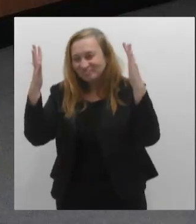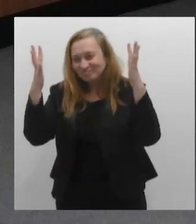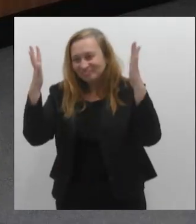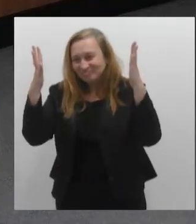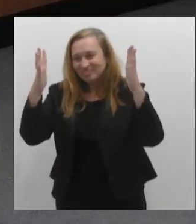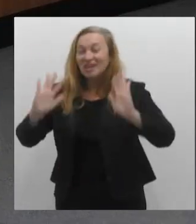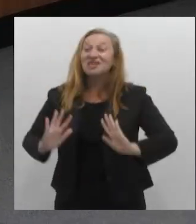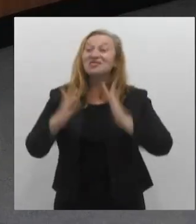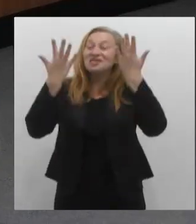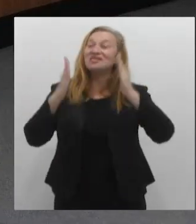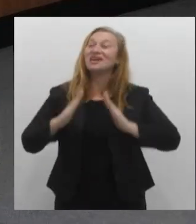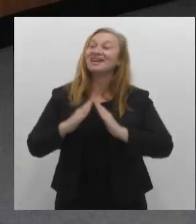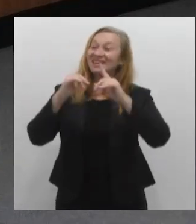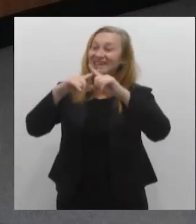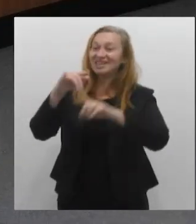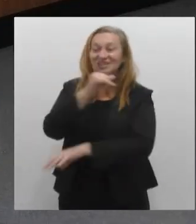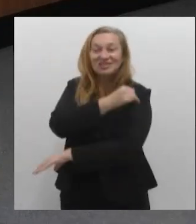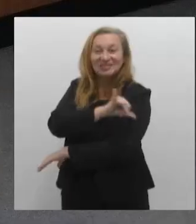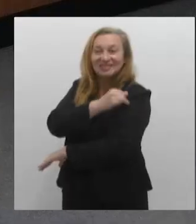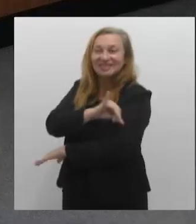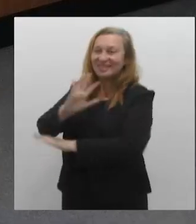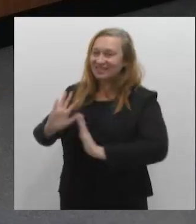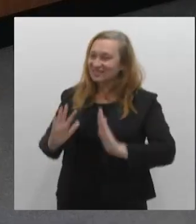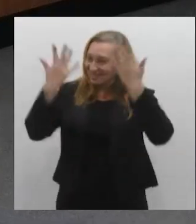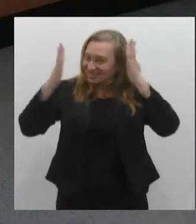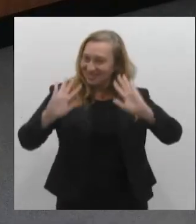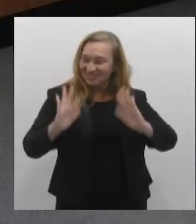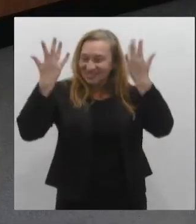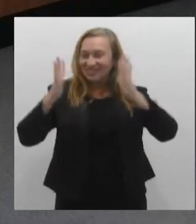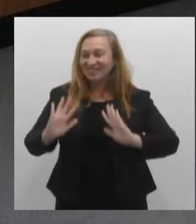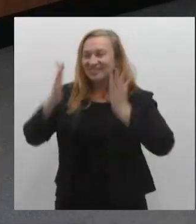Viva a Igreja do Rio de Janeiro!